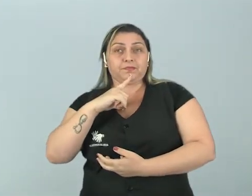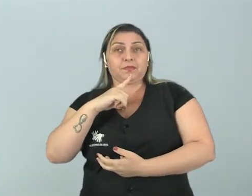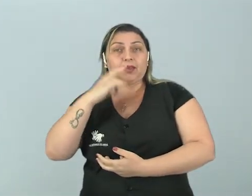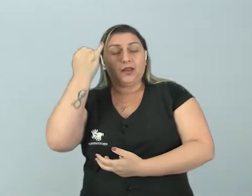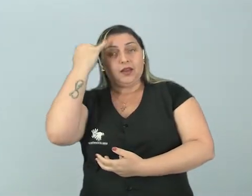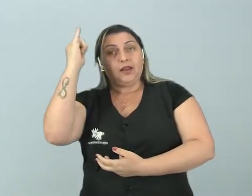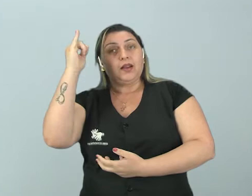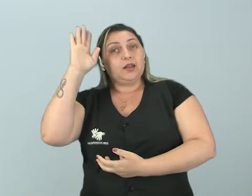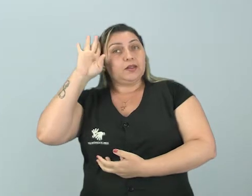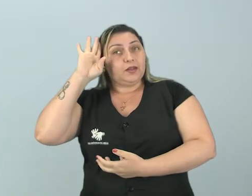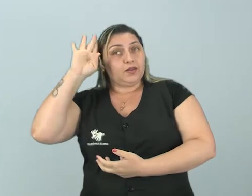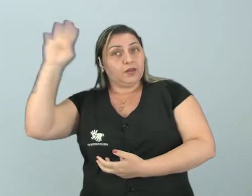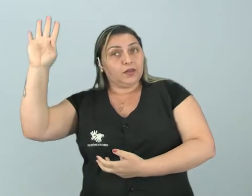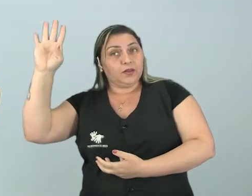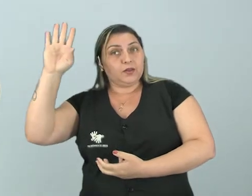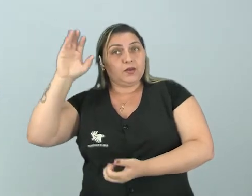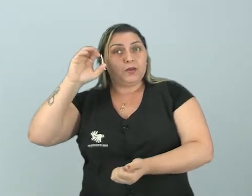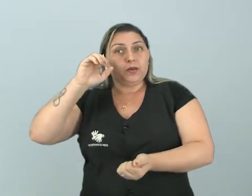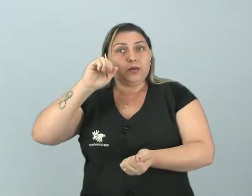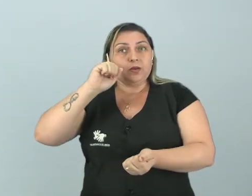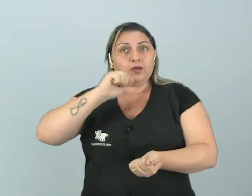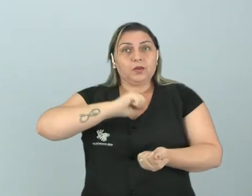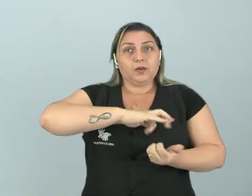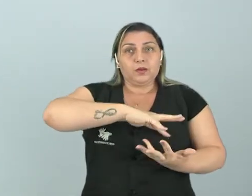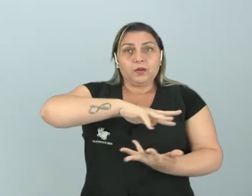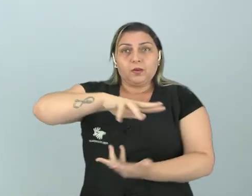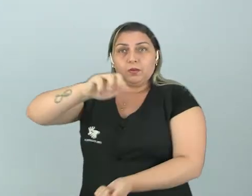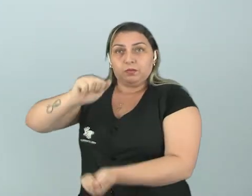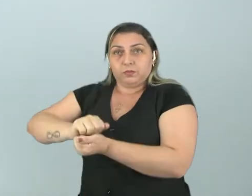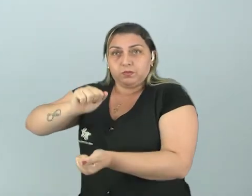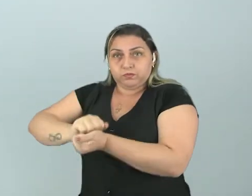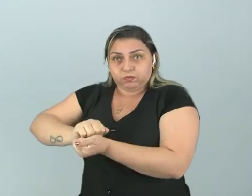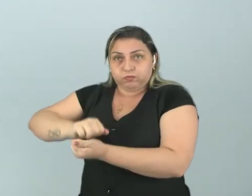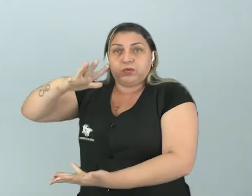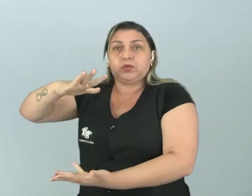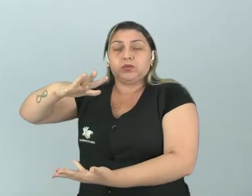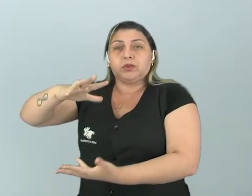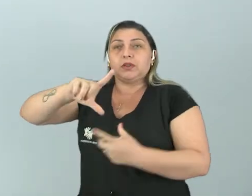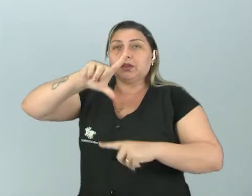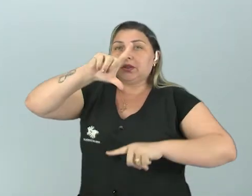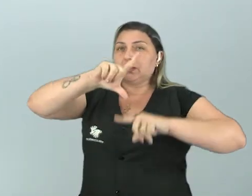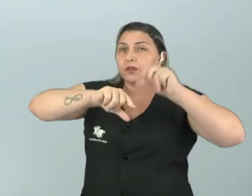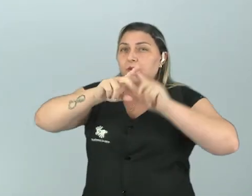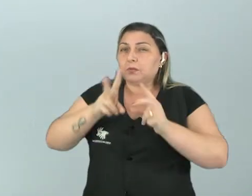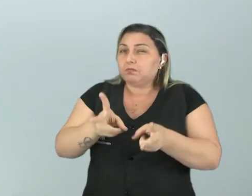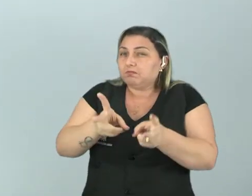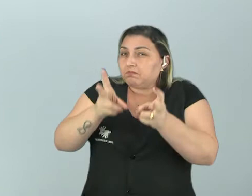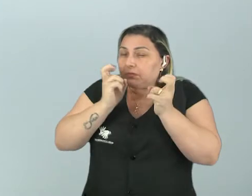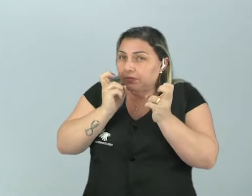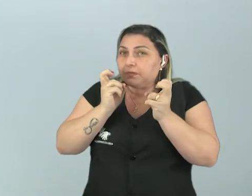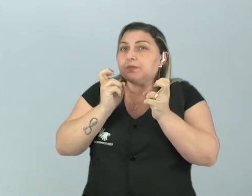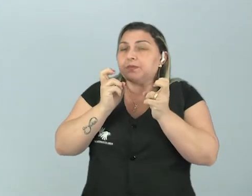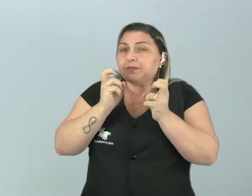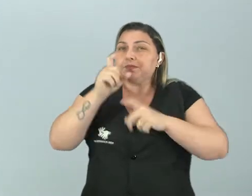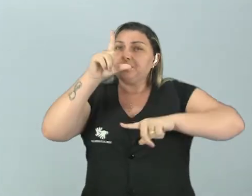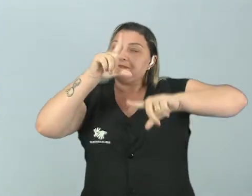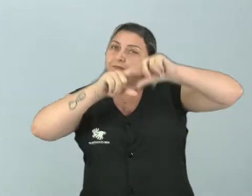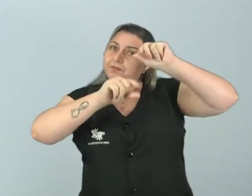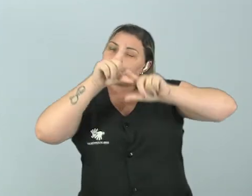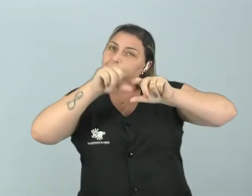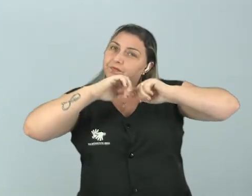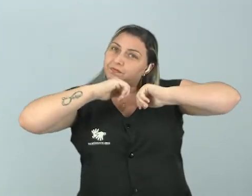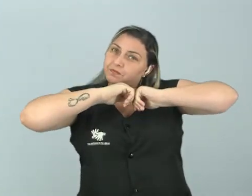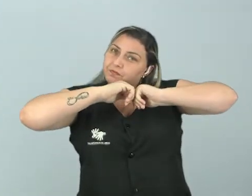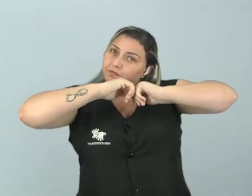criaram a teoria do Big Bang, da grande explosão, porque as estrelas começaram, eles observaram que as estrelas estavam